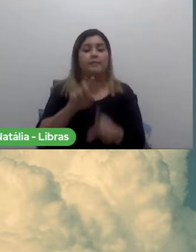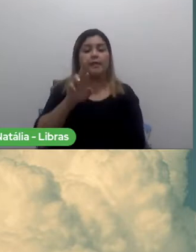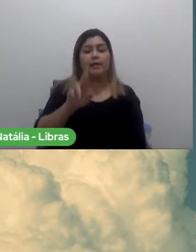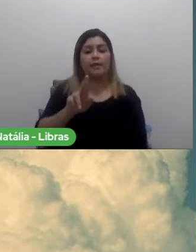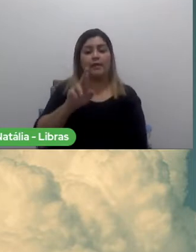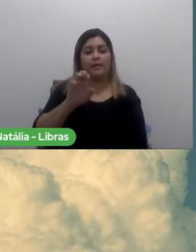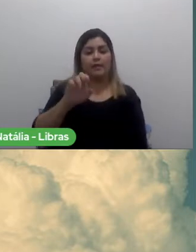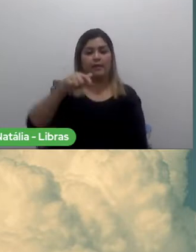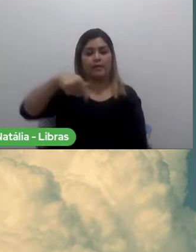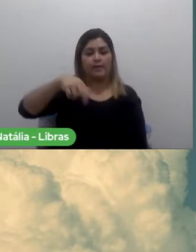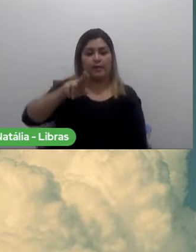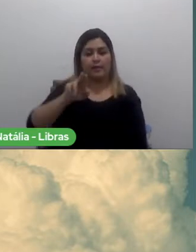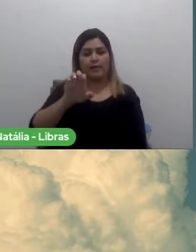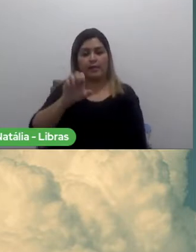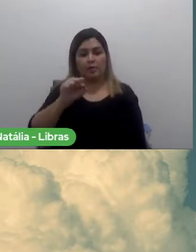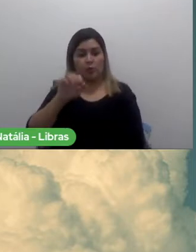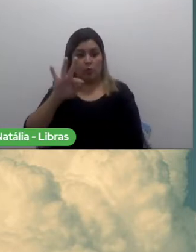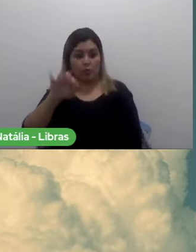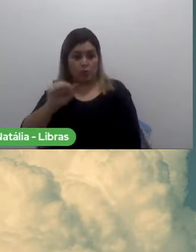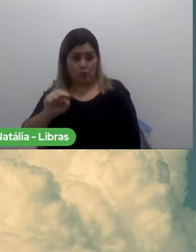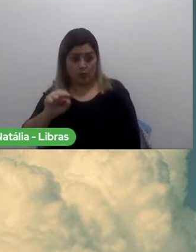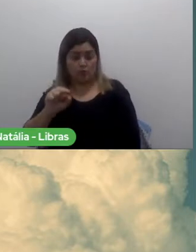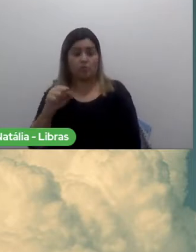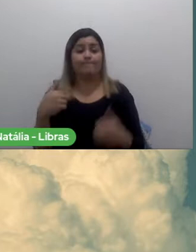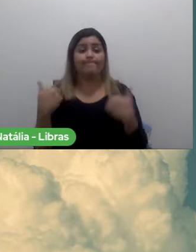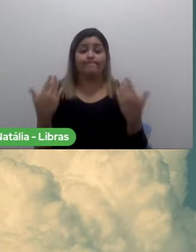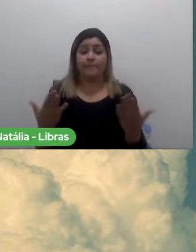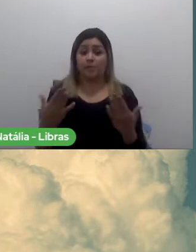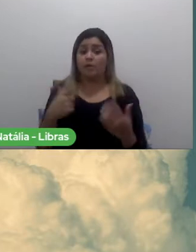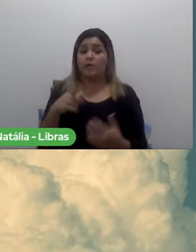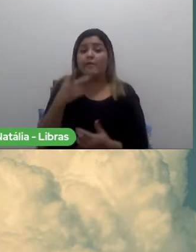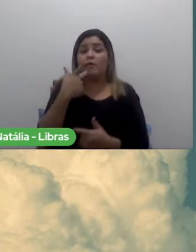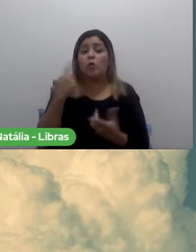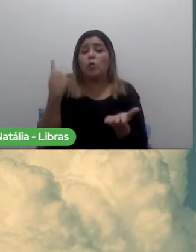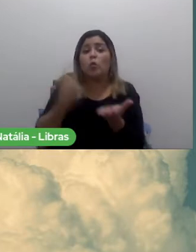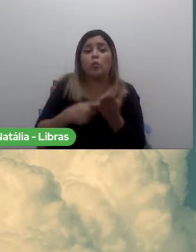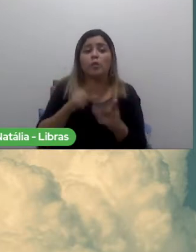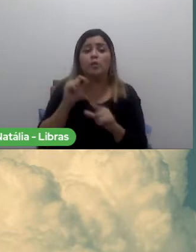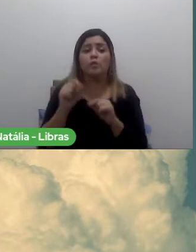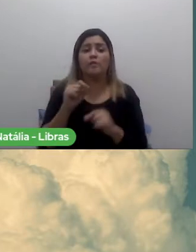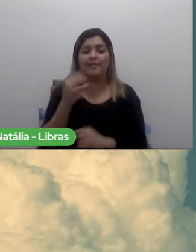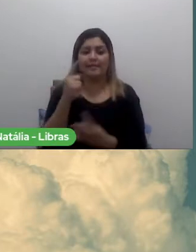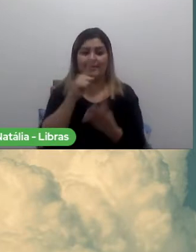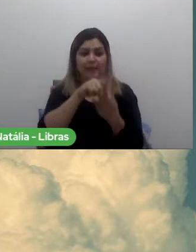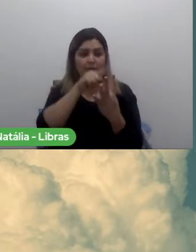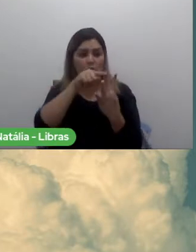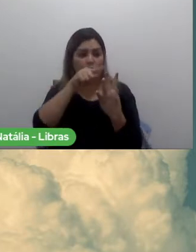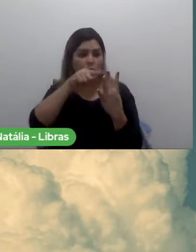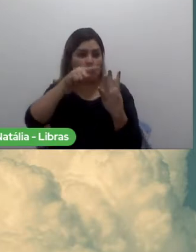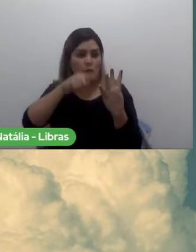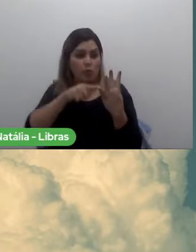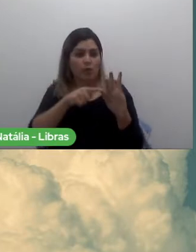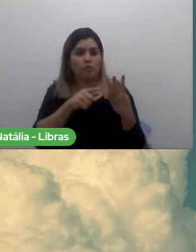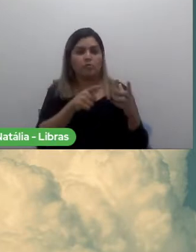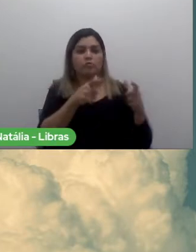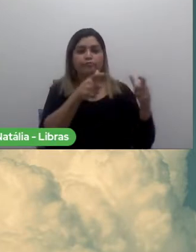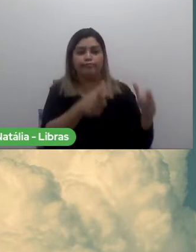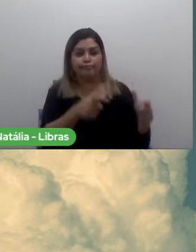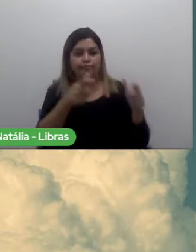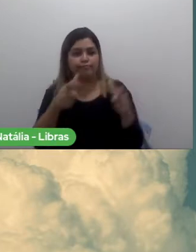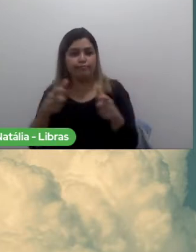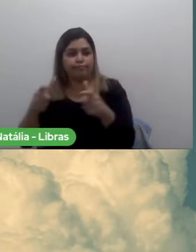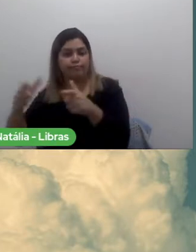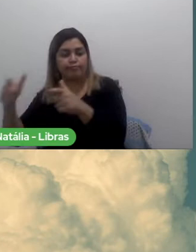foi acordado com o cliente que vocês têm 4 ambientes para fazer deploy. Então, vocês fazem deploy em dev, depois em QA,